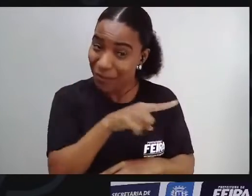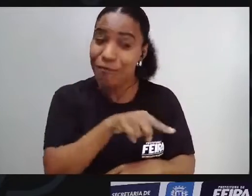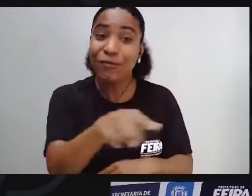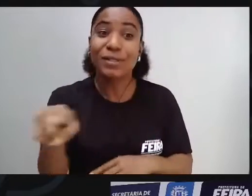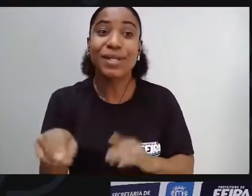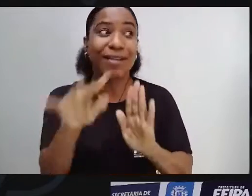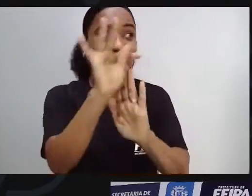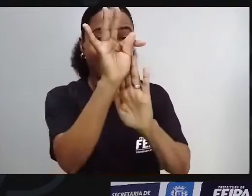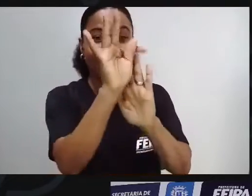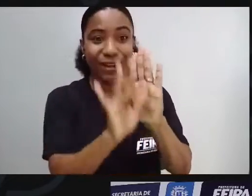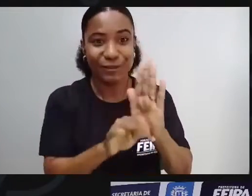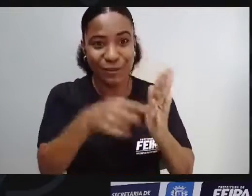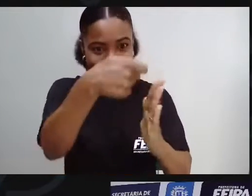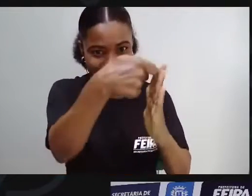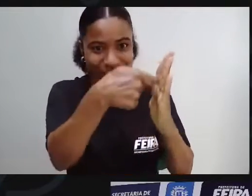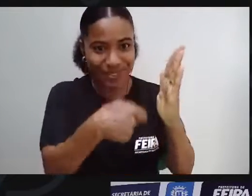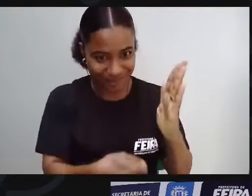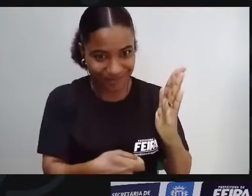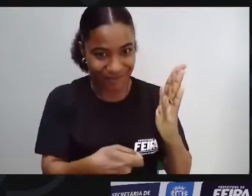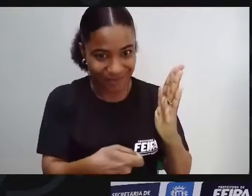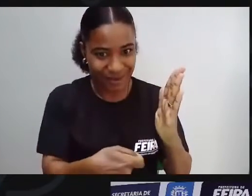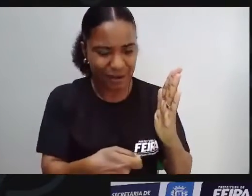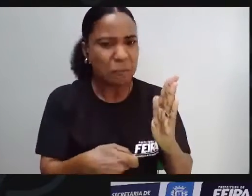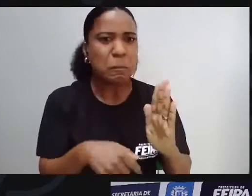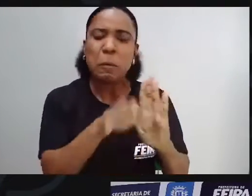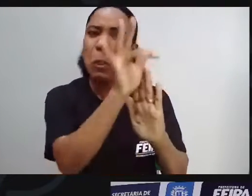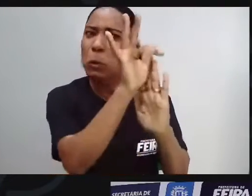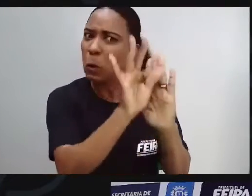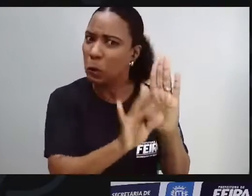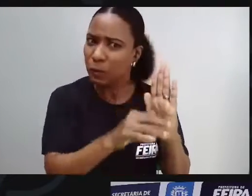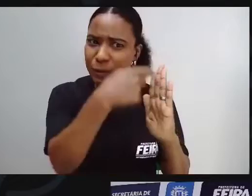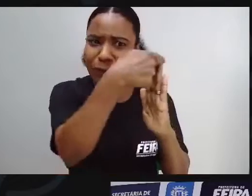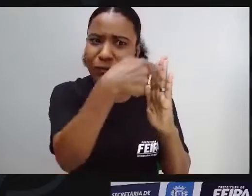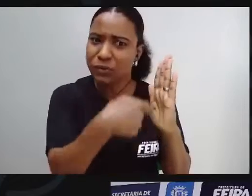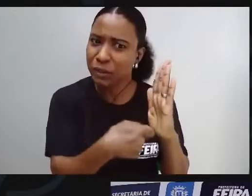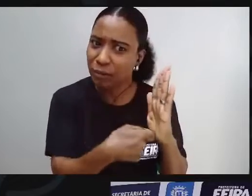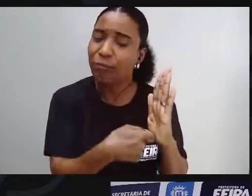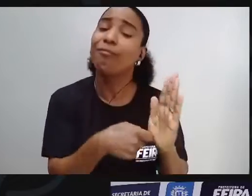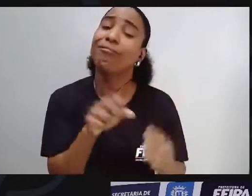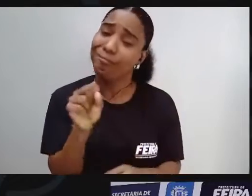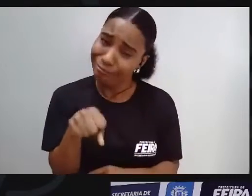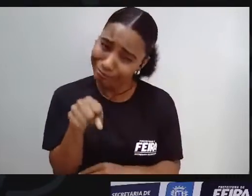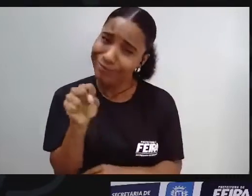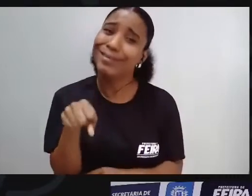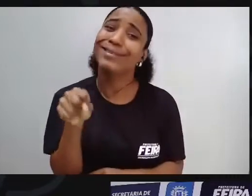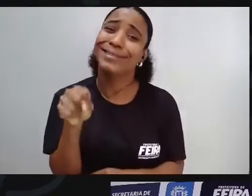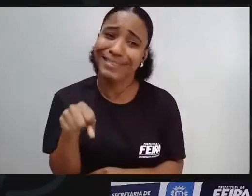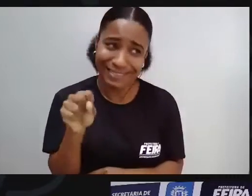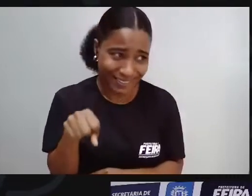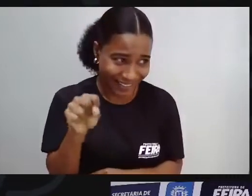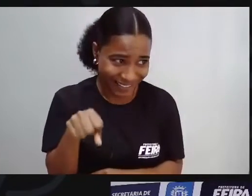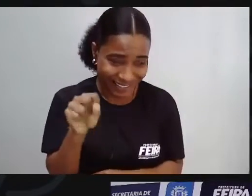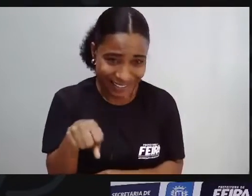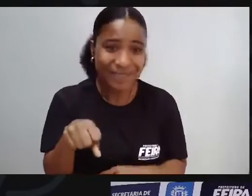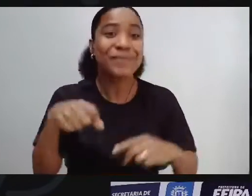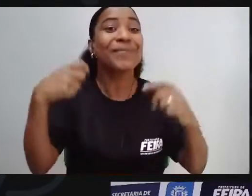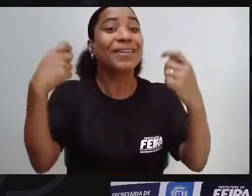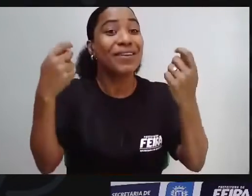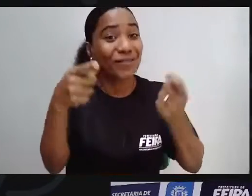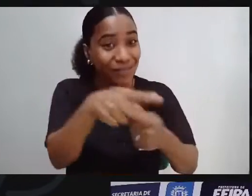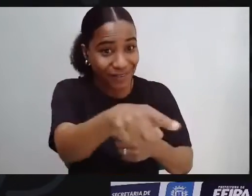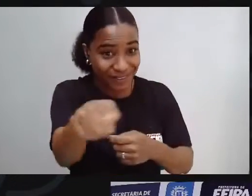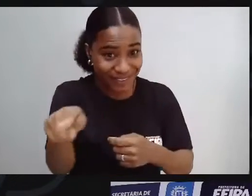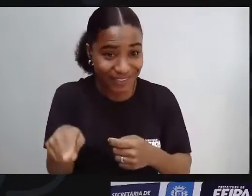textual a produção textual em Será que nos contar